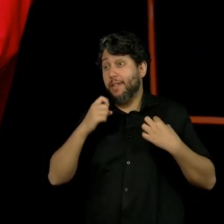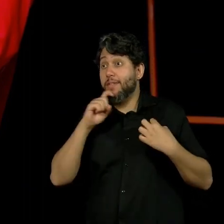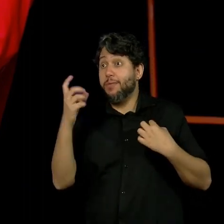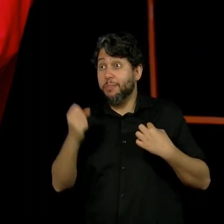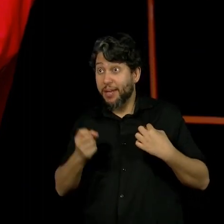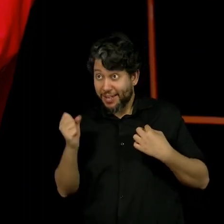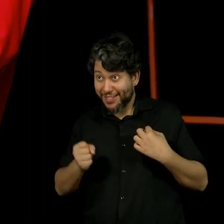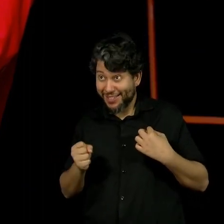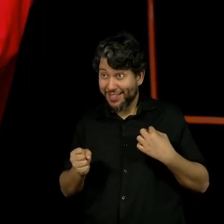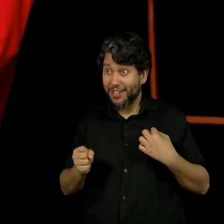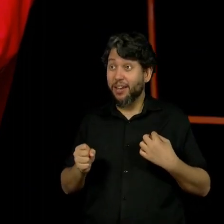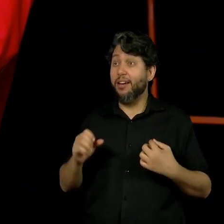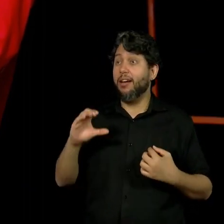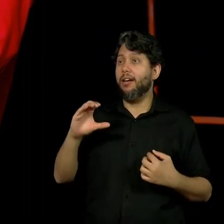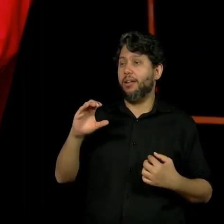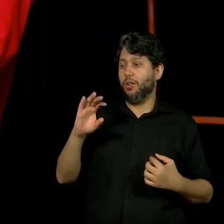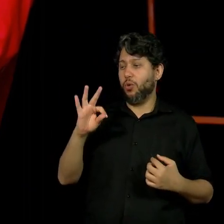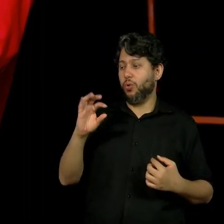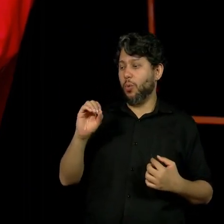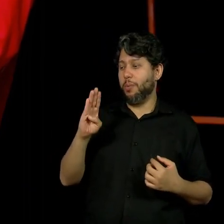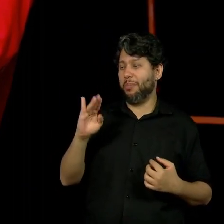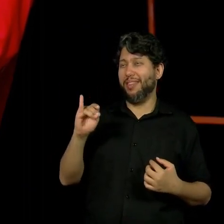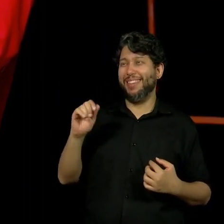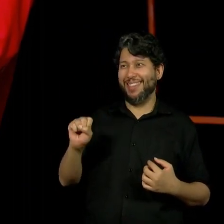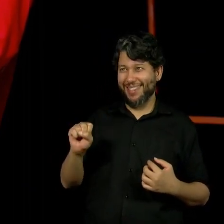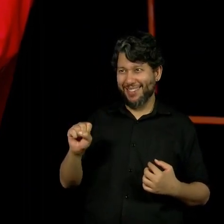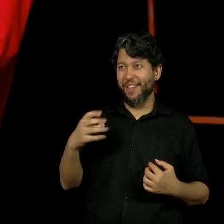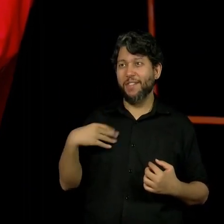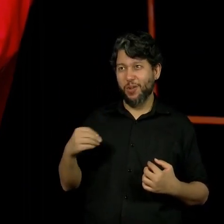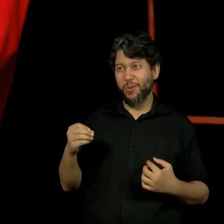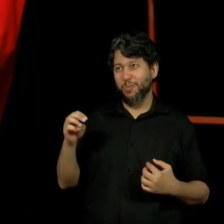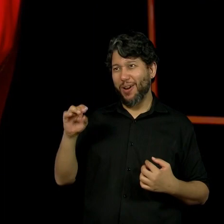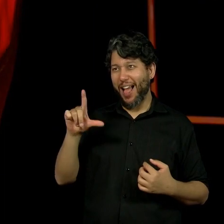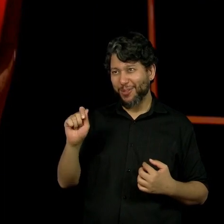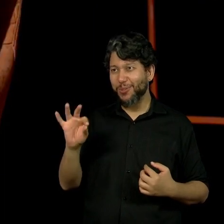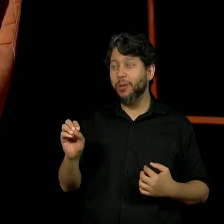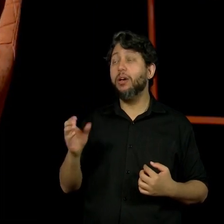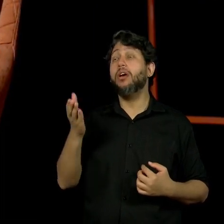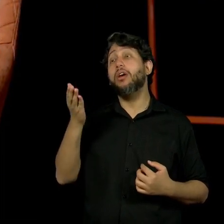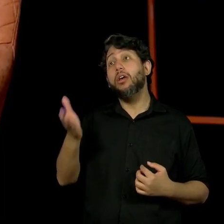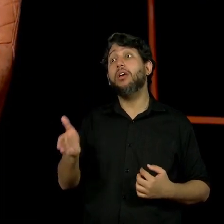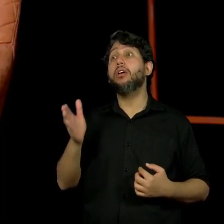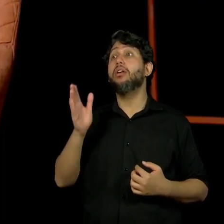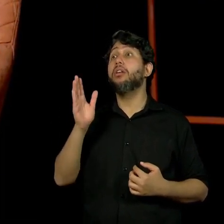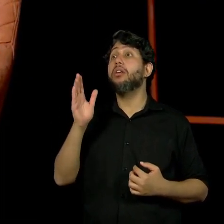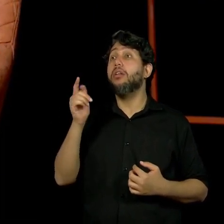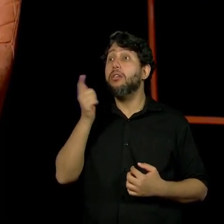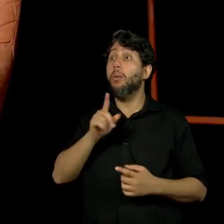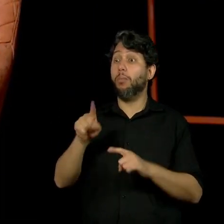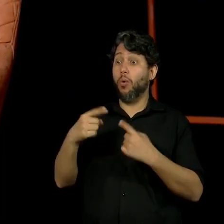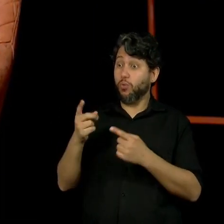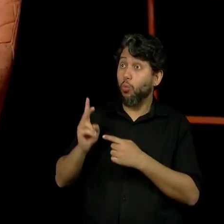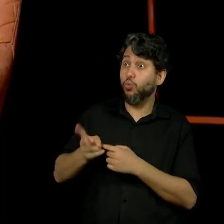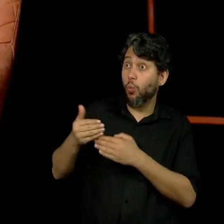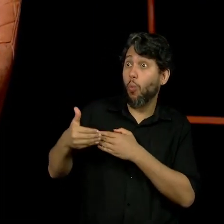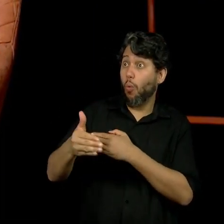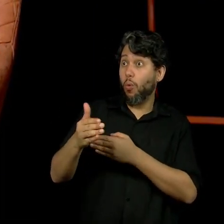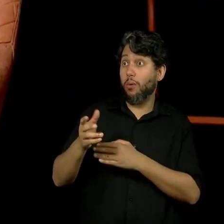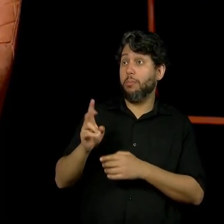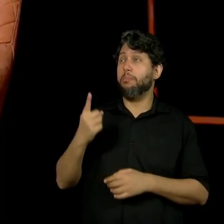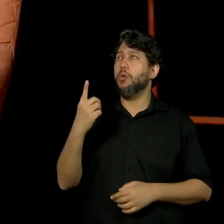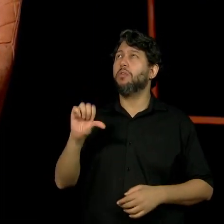comandante Tuba, o Carlos Alberto Tobias, filho do Inocêncio Mulata, né? Que deu a sequência para a Camisa Verde e Branco, no mesmo local